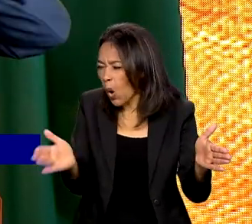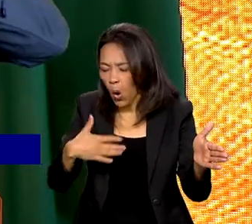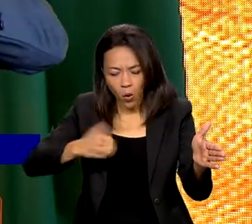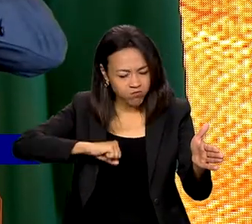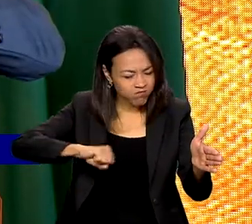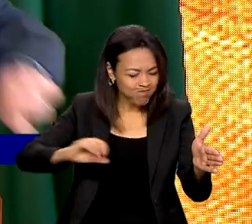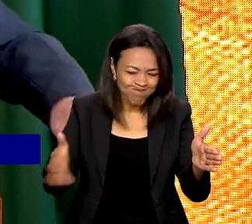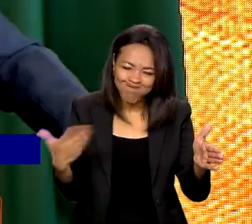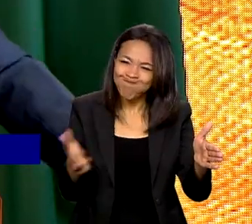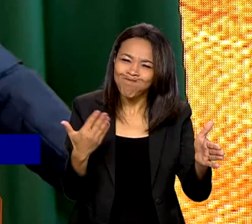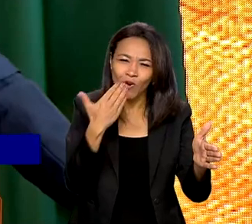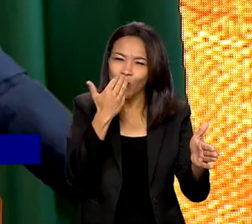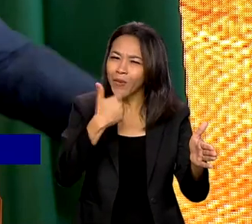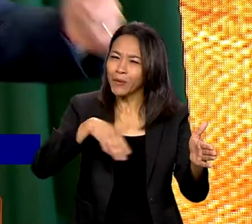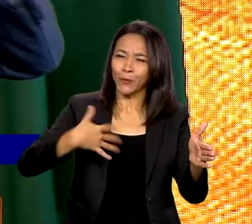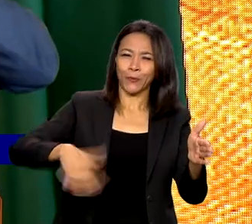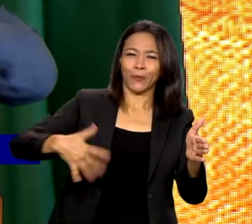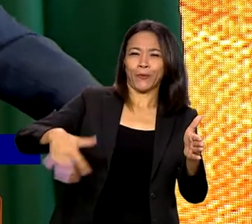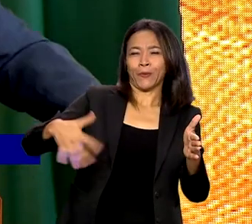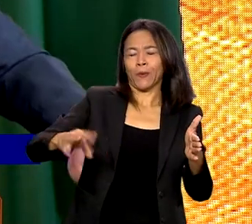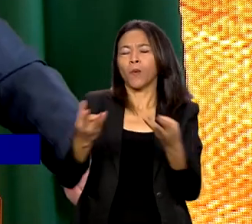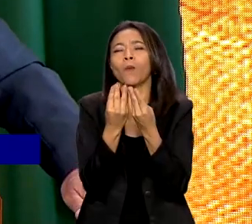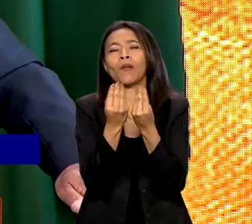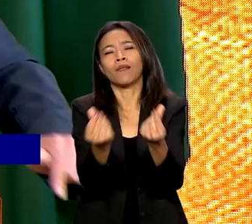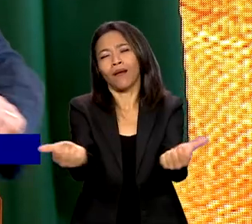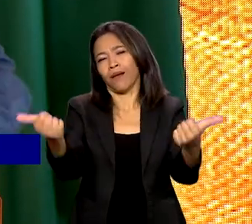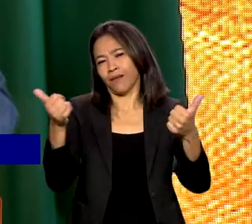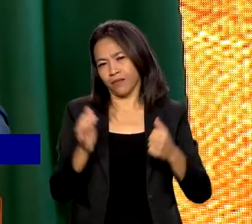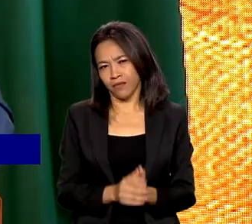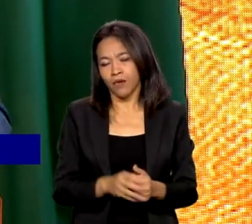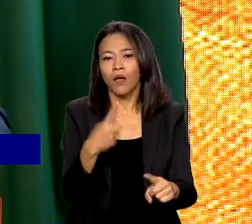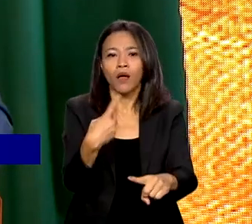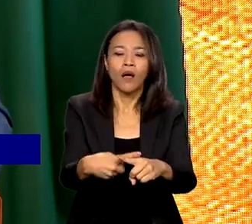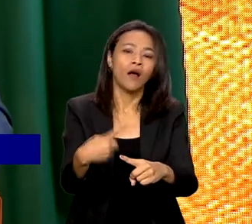puderem produzir de alimento da maior qualidade,